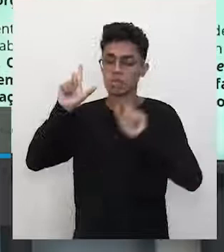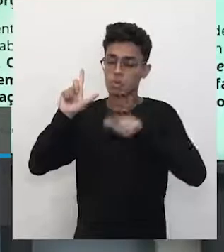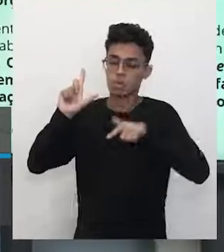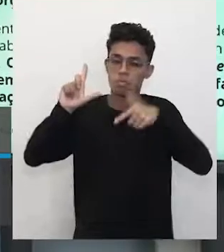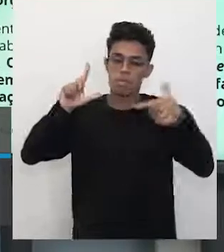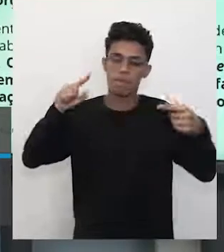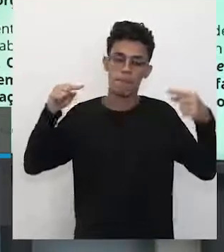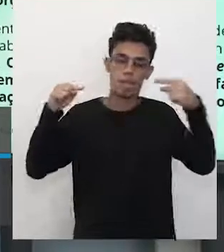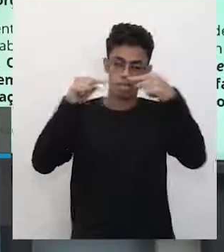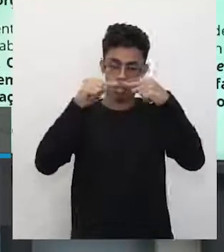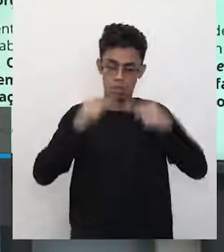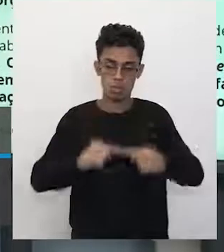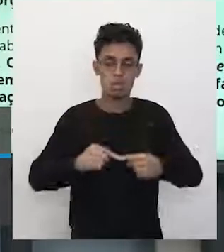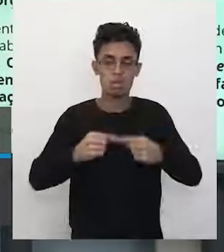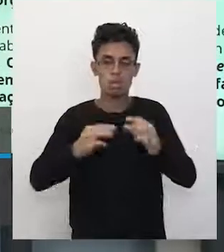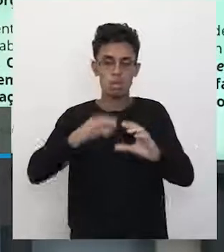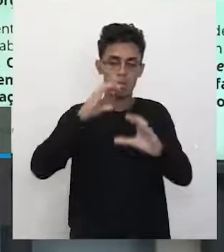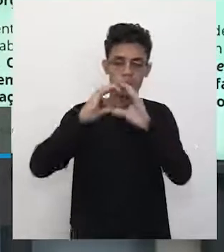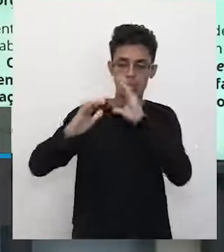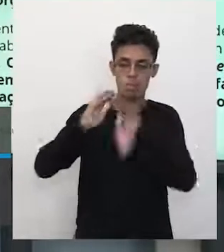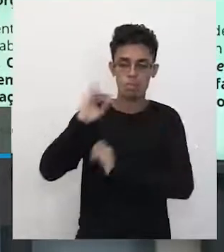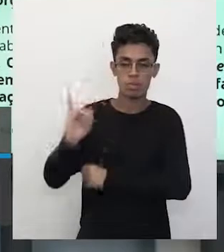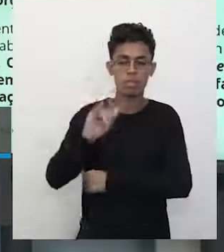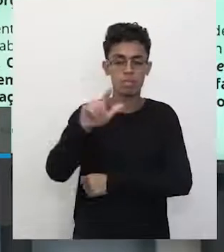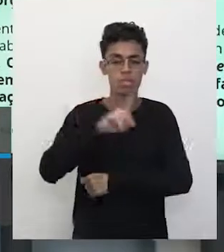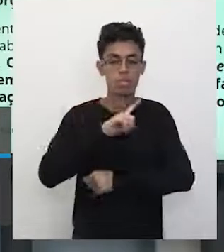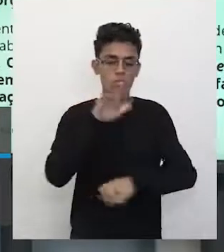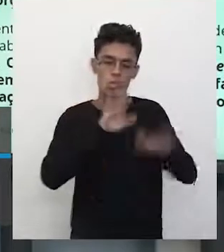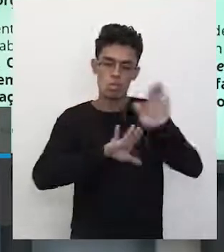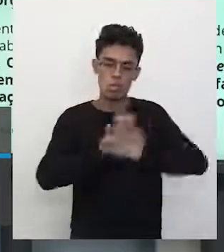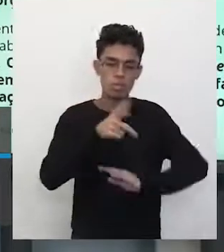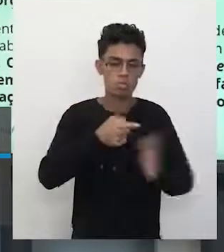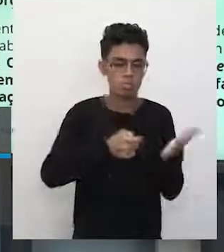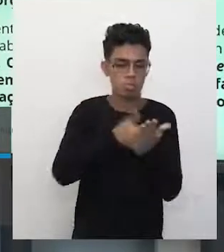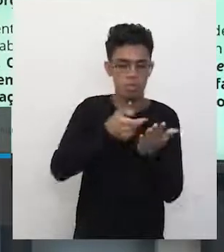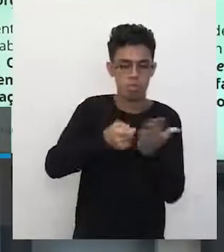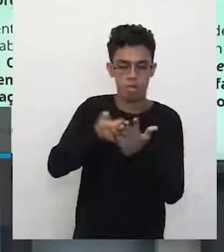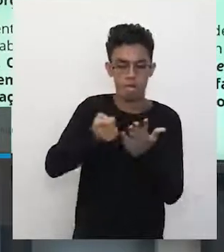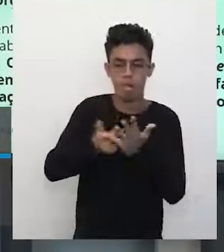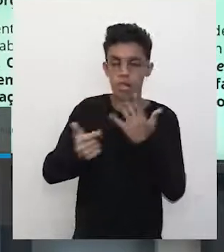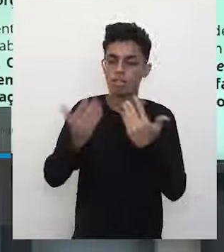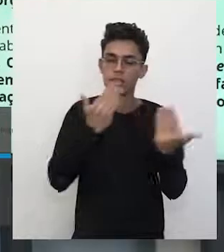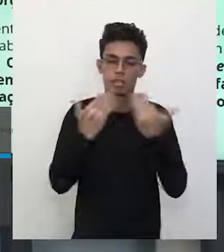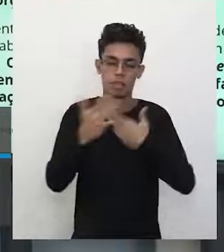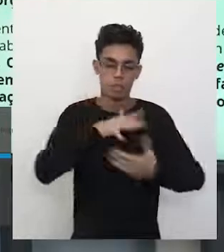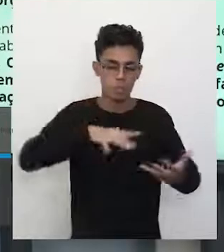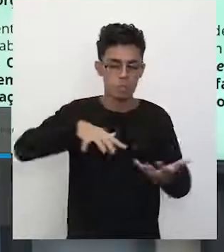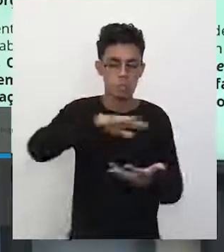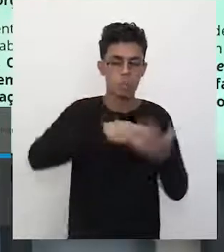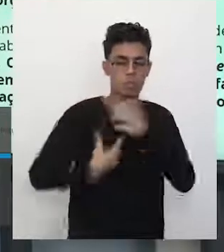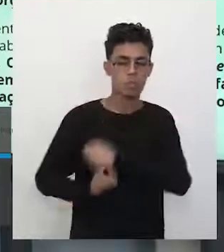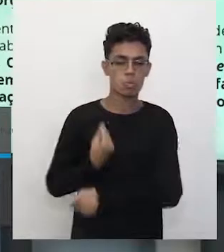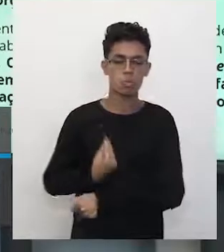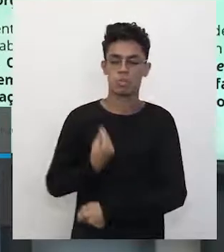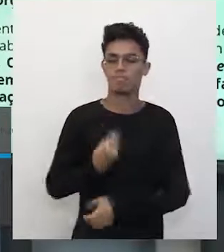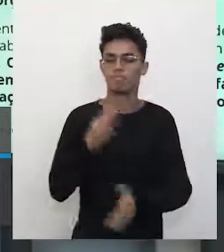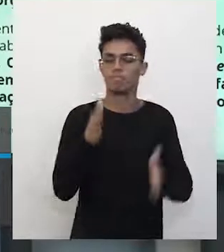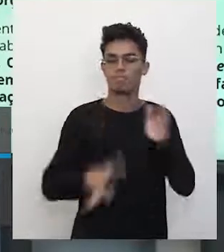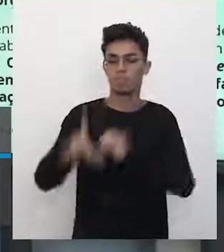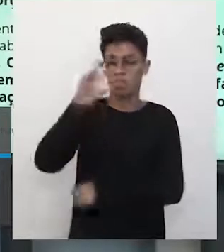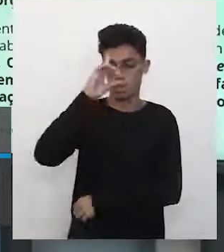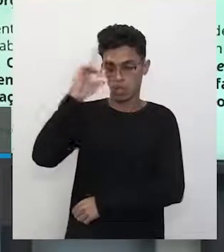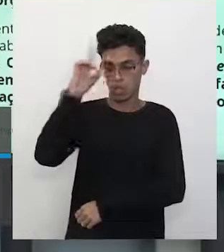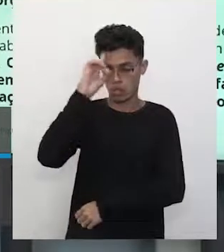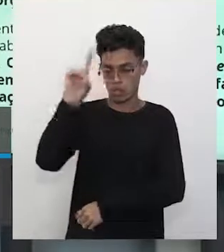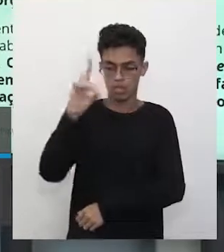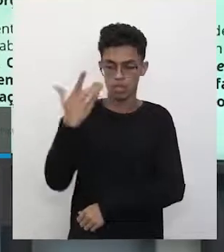da comunicação, sobre o cuidado com as fake news e com a discussão sobre, nesse mundo que nós vivemos, né, com a